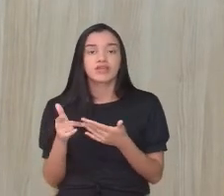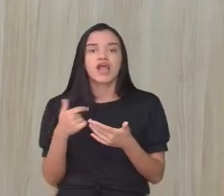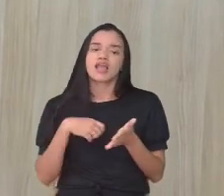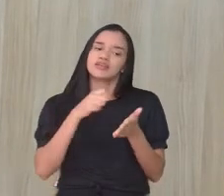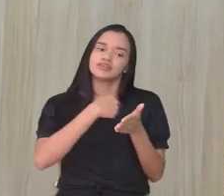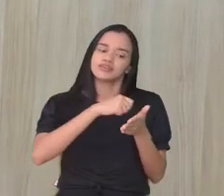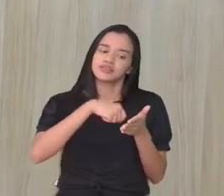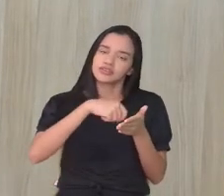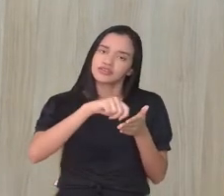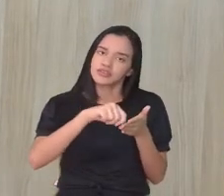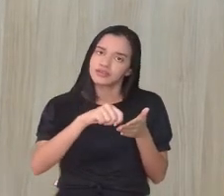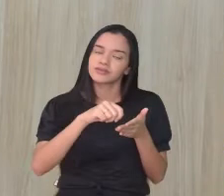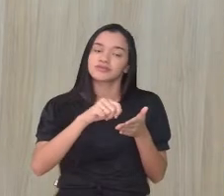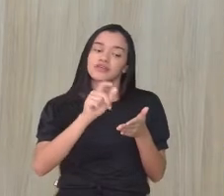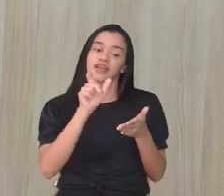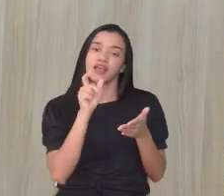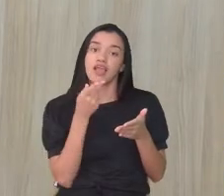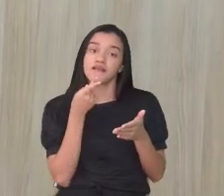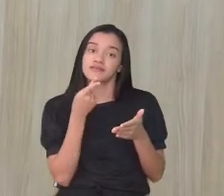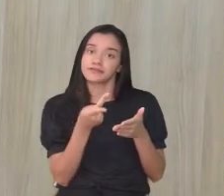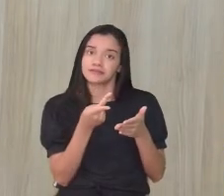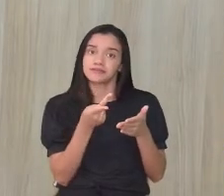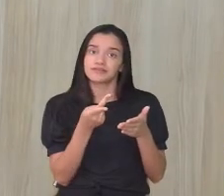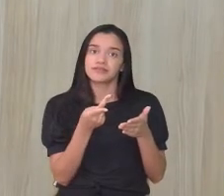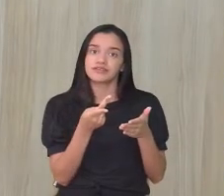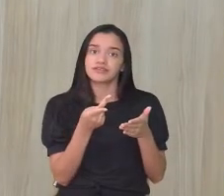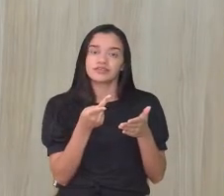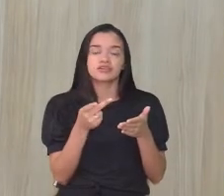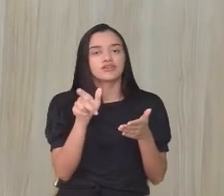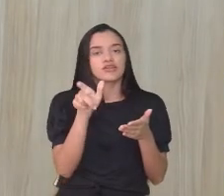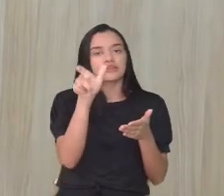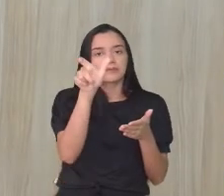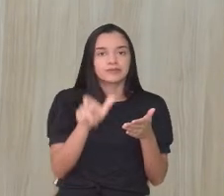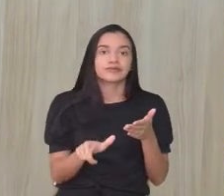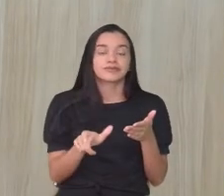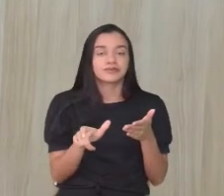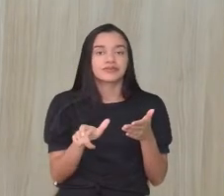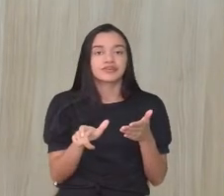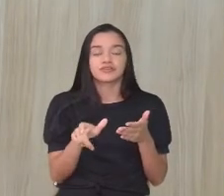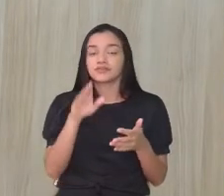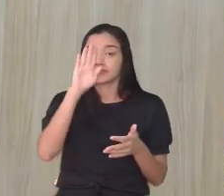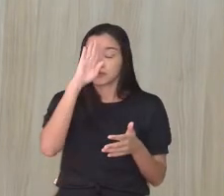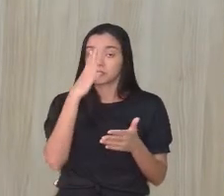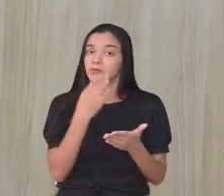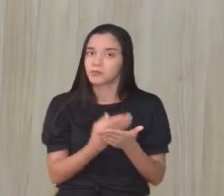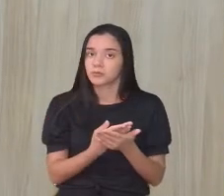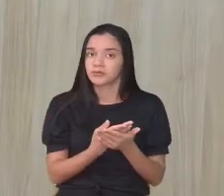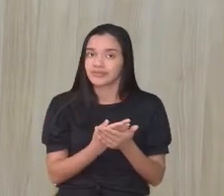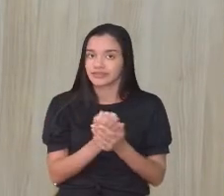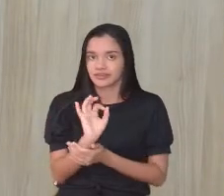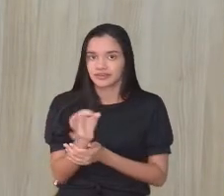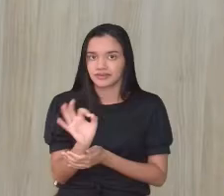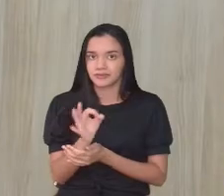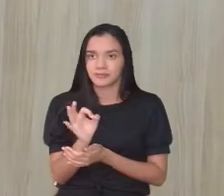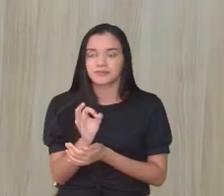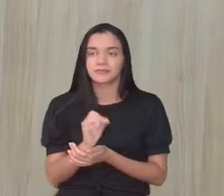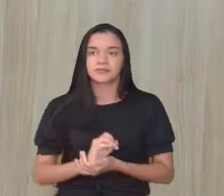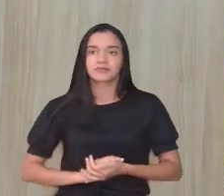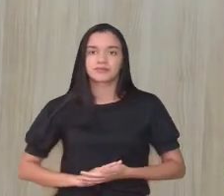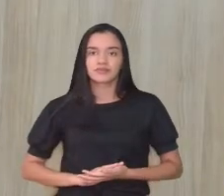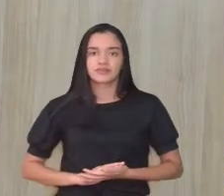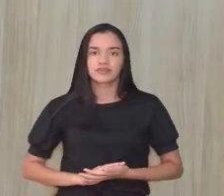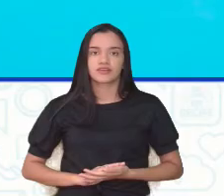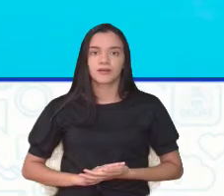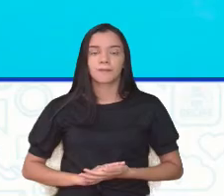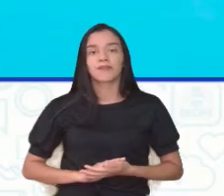escrever fidedignamente a fala da personagem vai me dar credibilidade narrativa, certo?